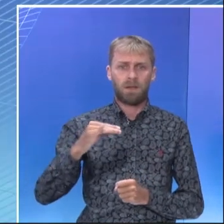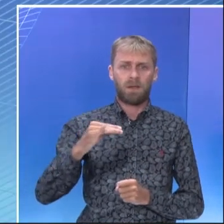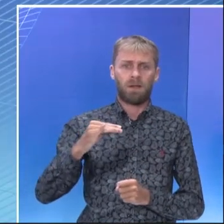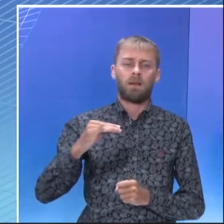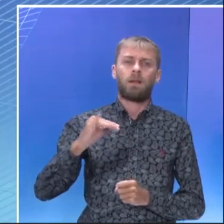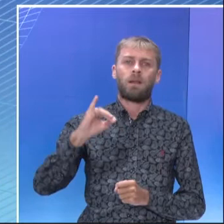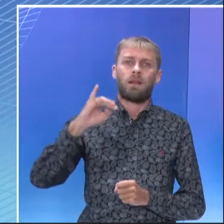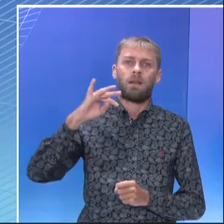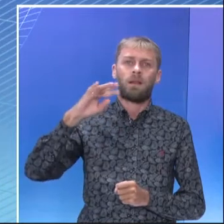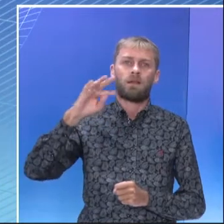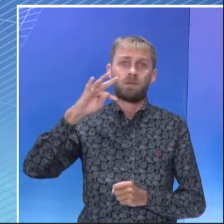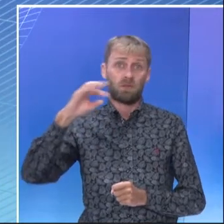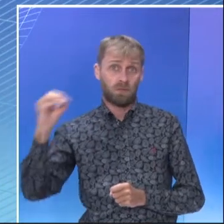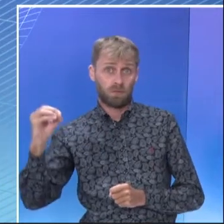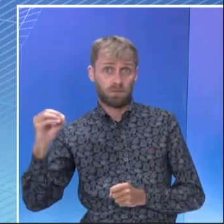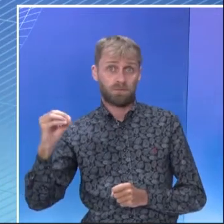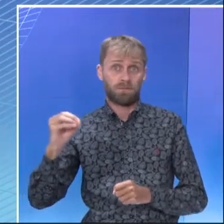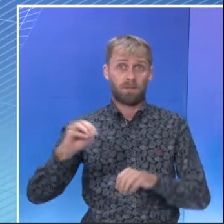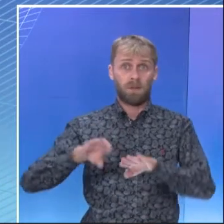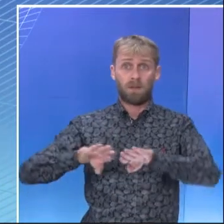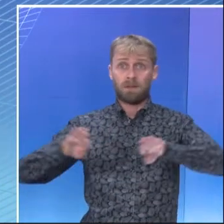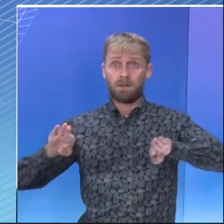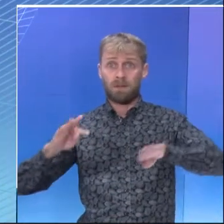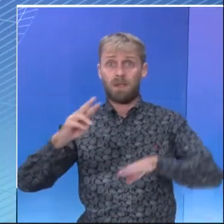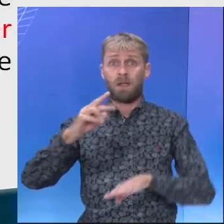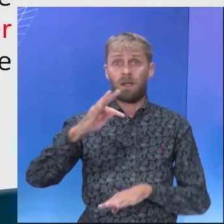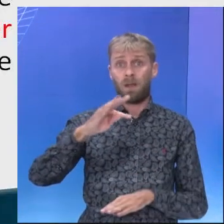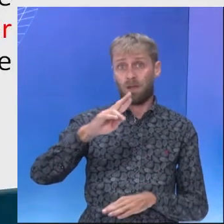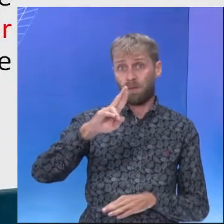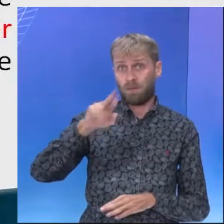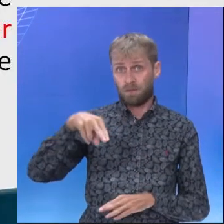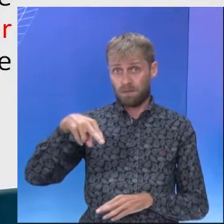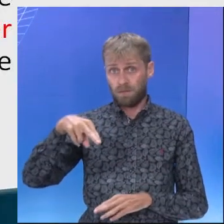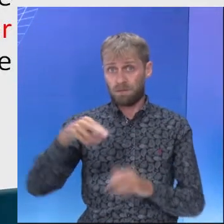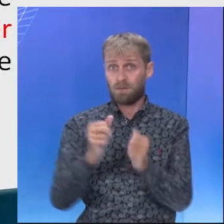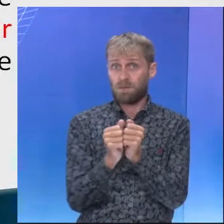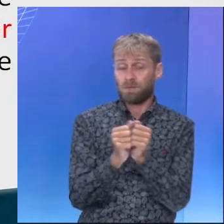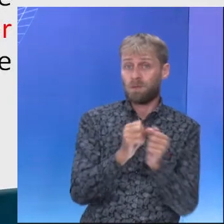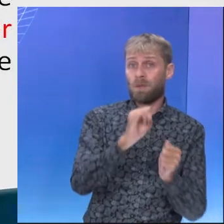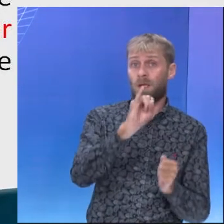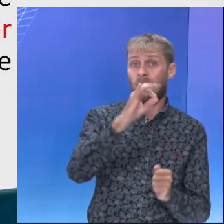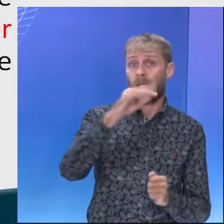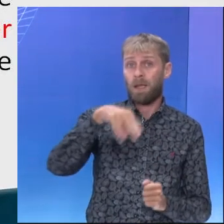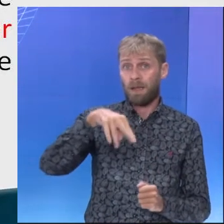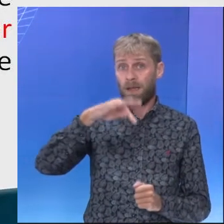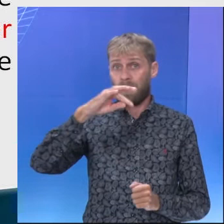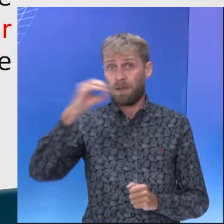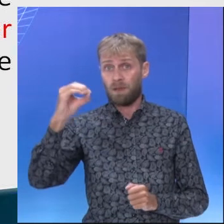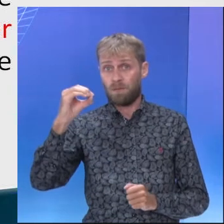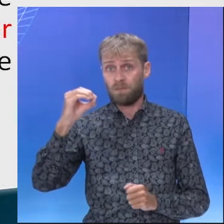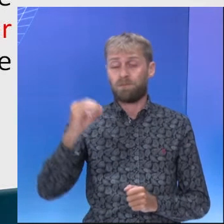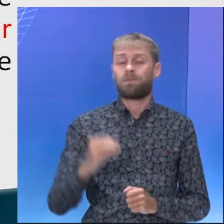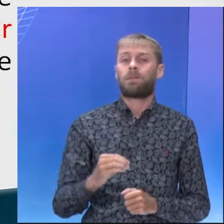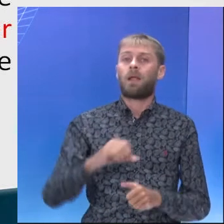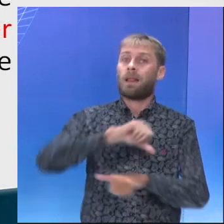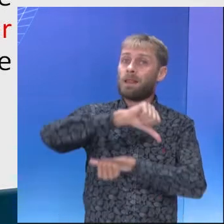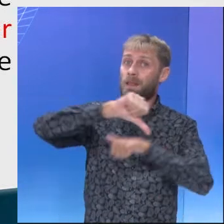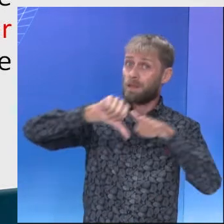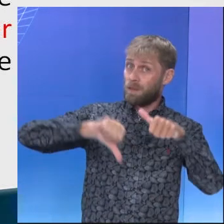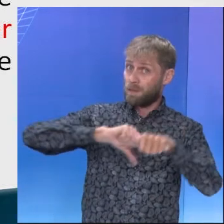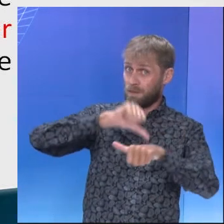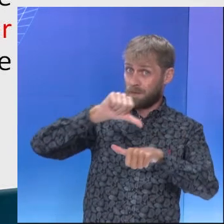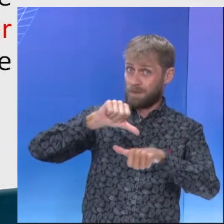tão distantes. Você tem que saber que o to turn está junto com into, que significa